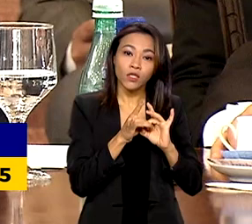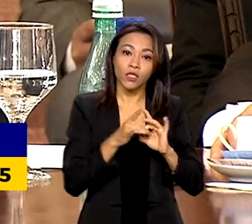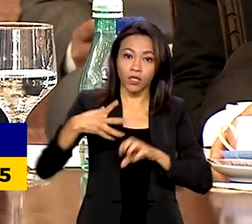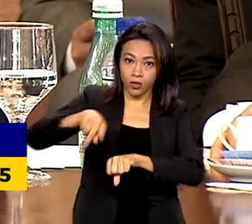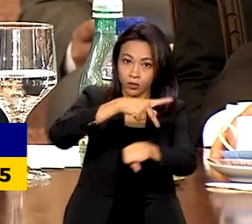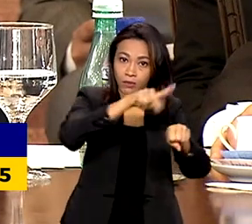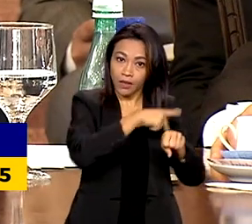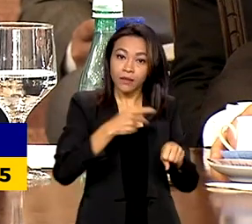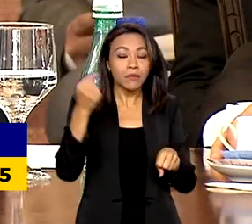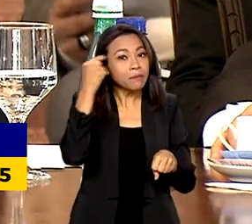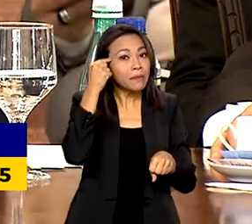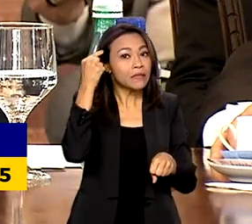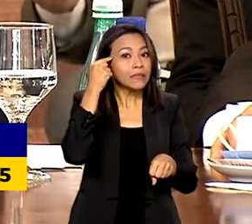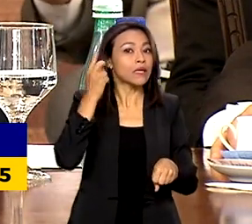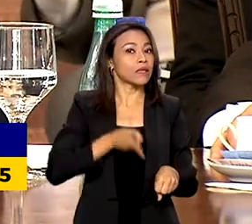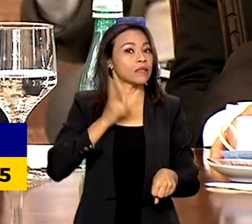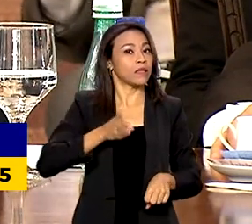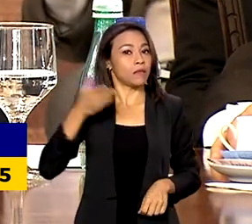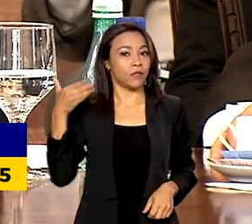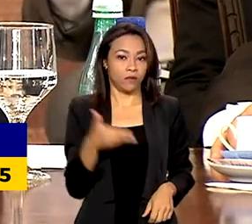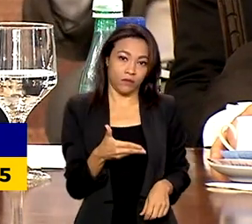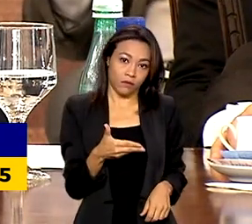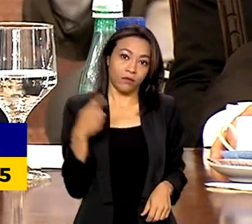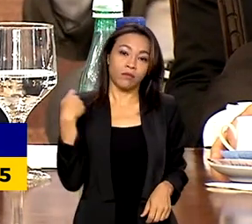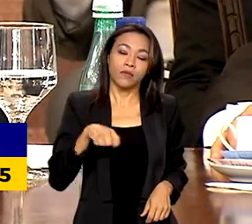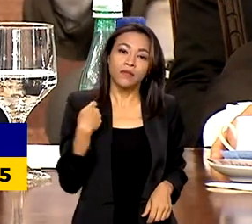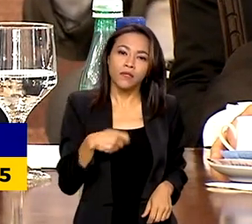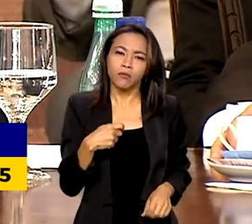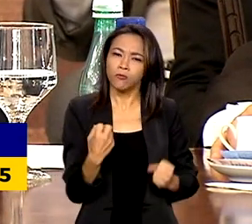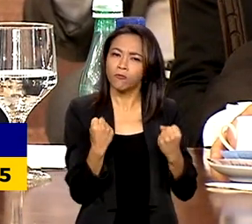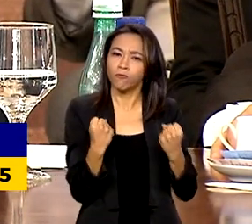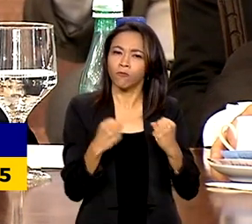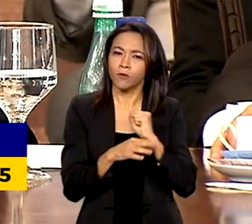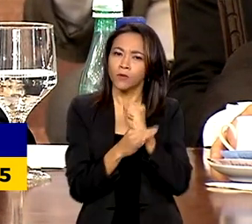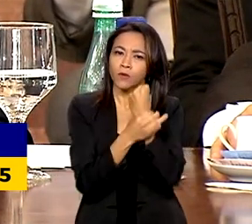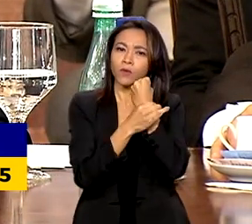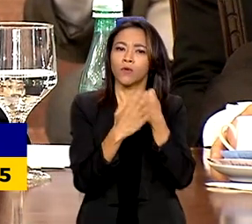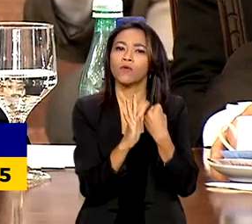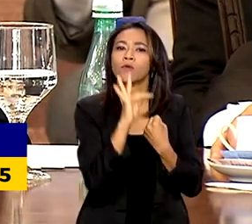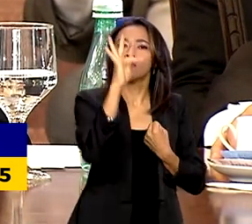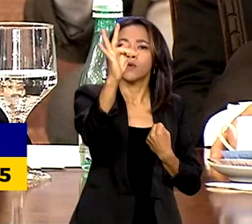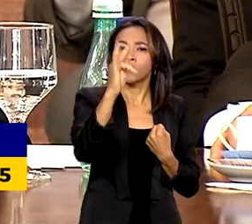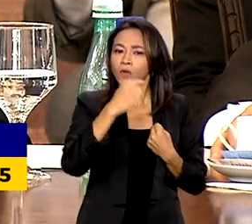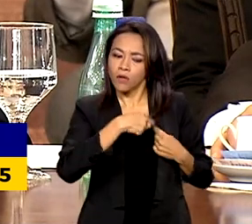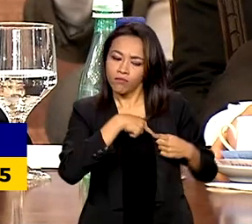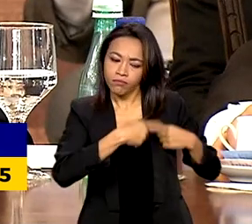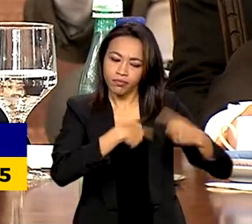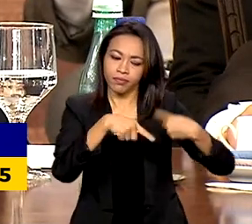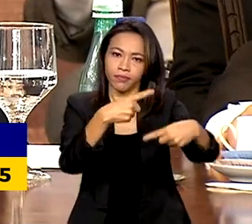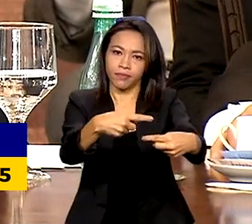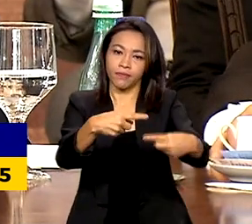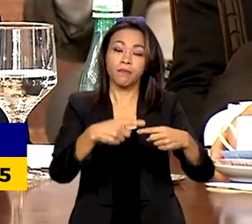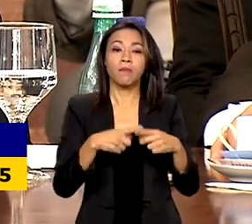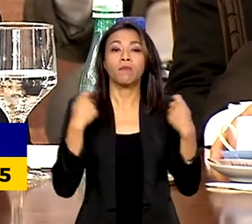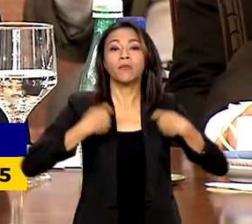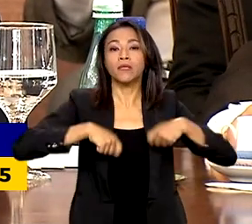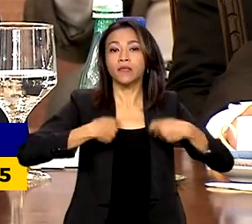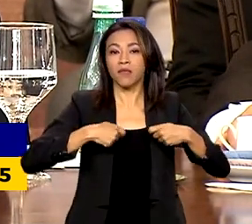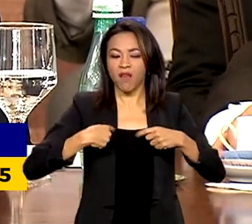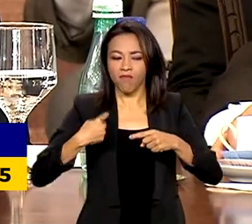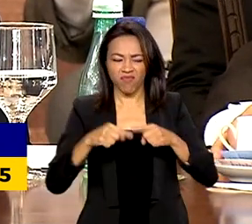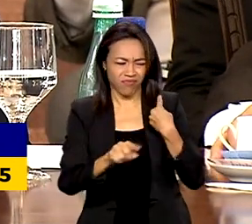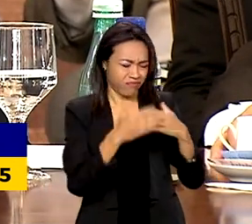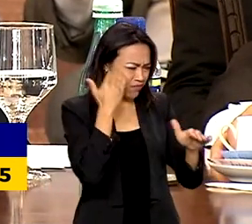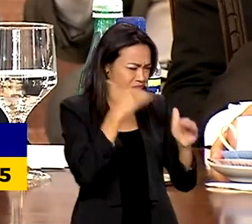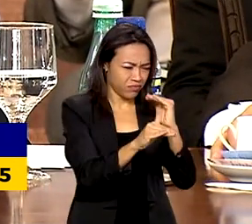de todos nós. Precisamos deixar raízes fortes para as futuras gerações. Permitir que as divergências